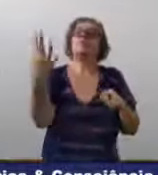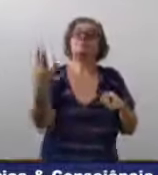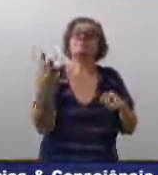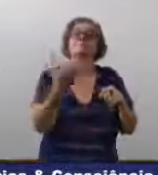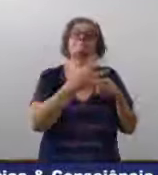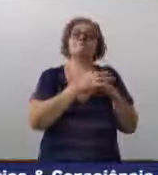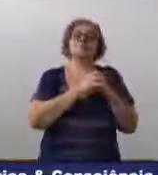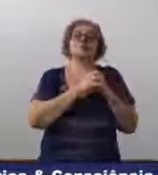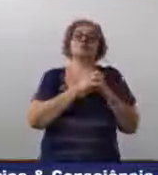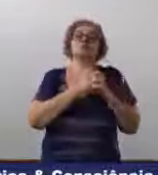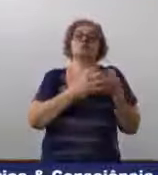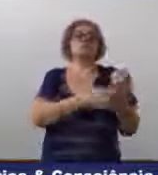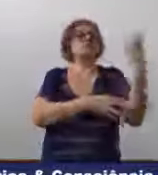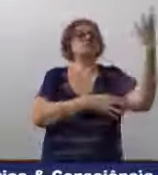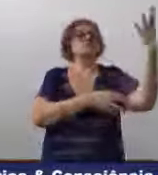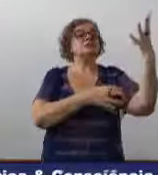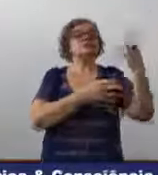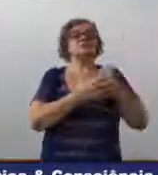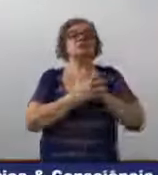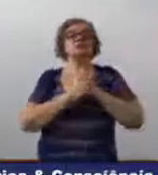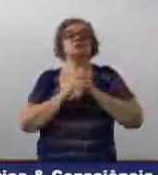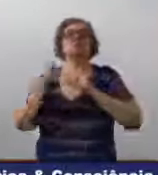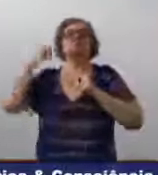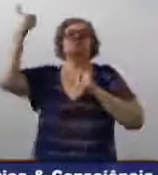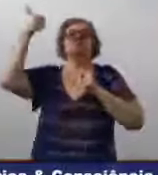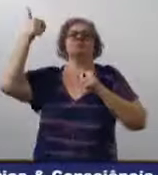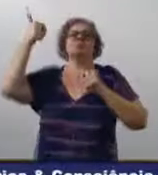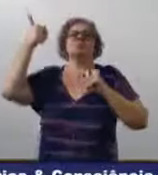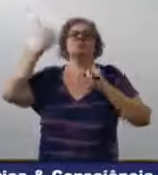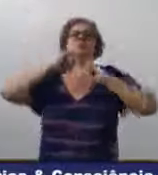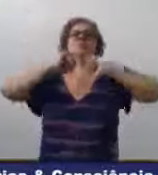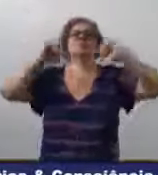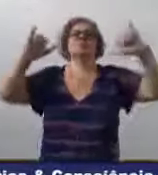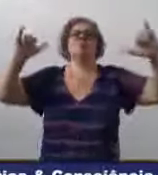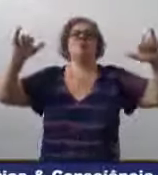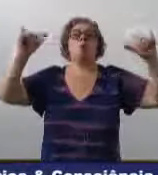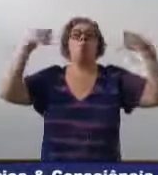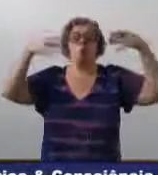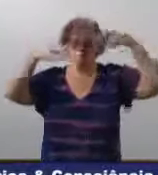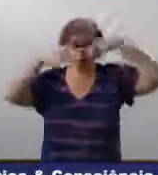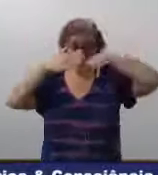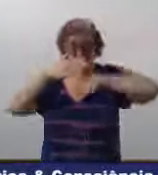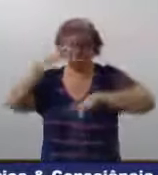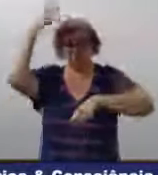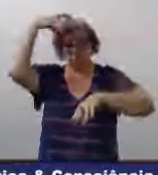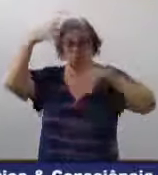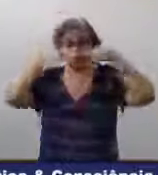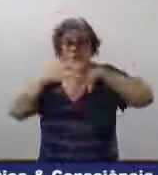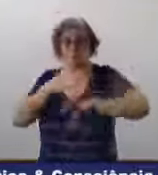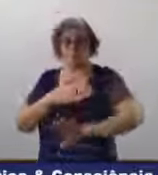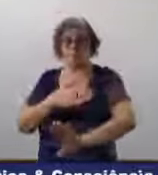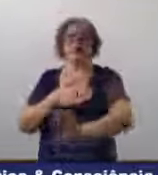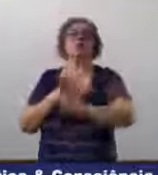Quantos descobriram alguma coisa importante para toda a humanidade tomando um banho de imersão?